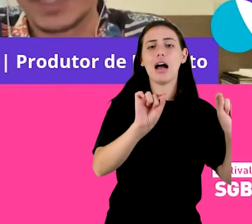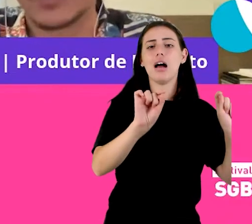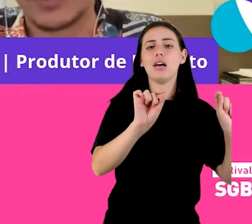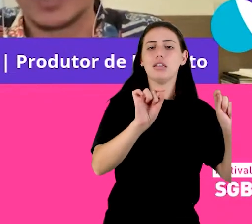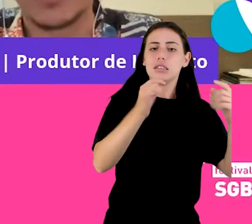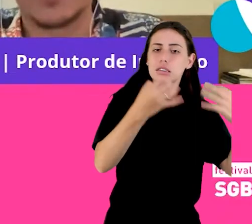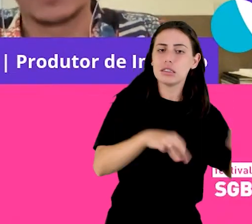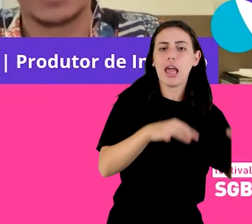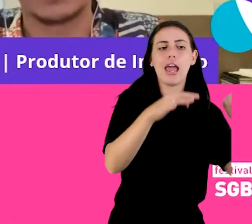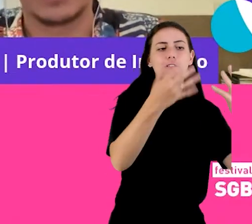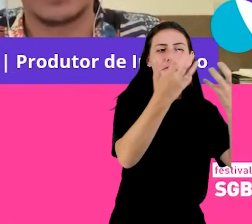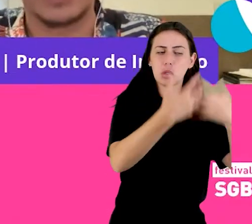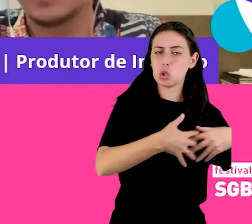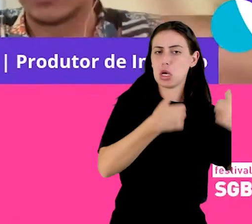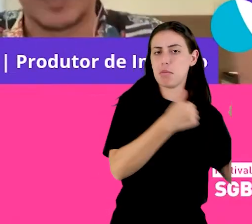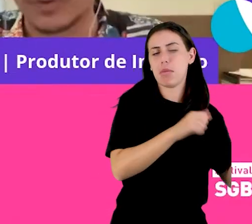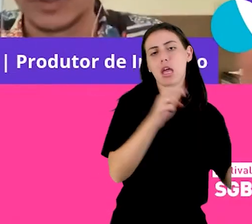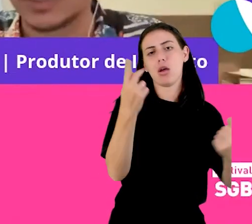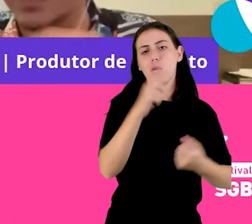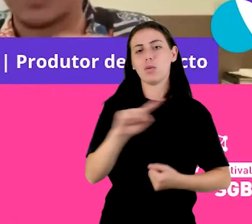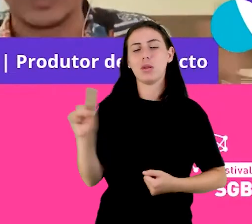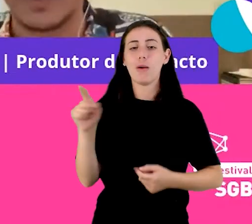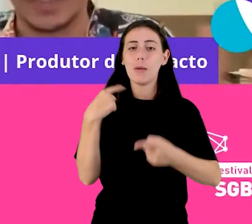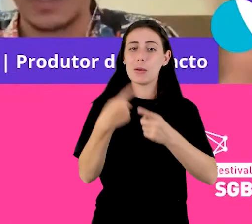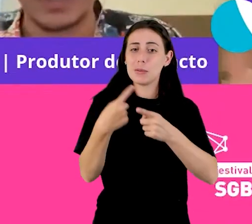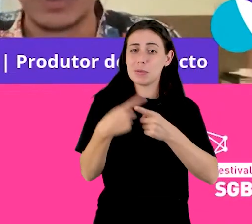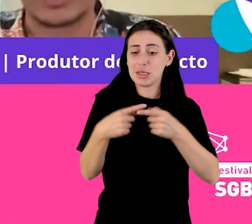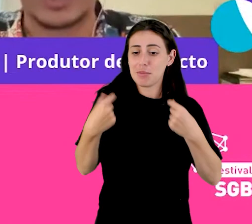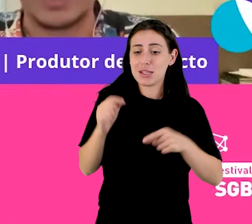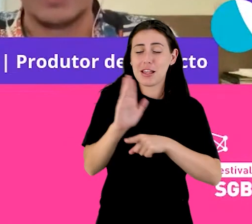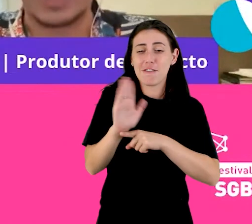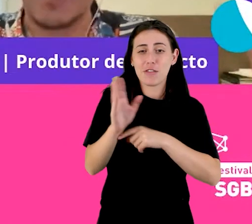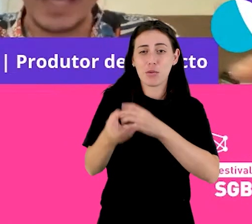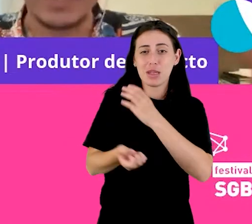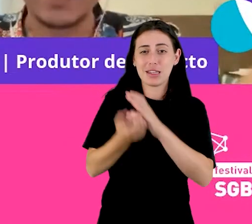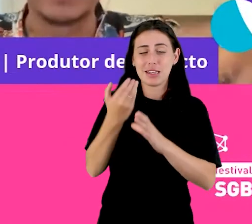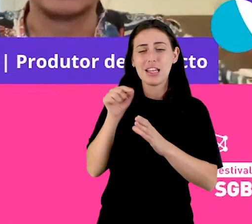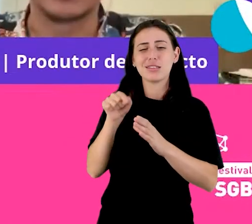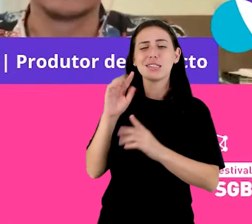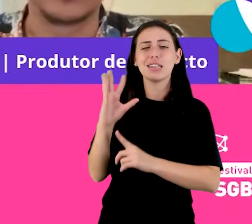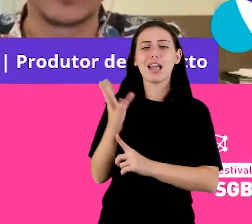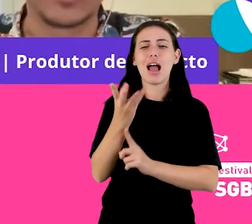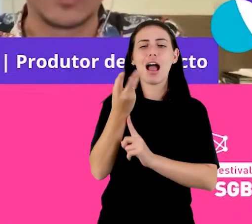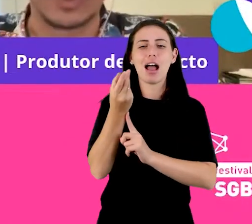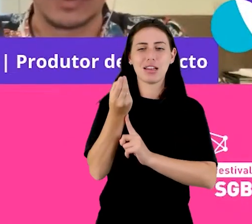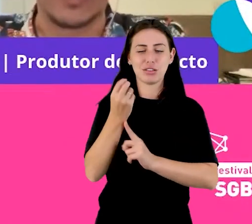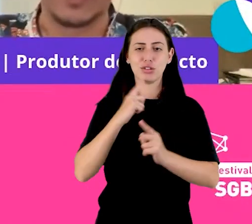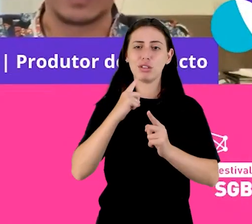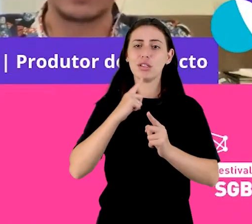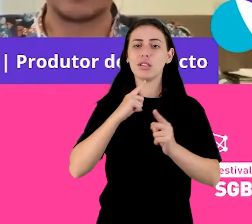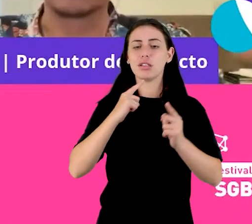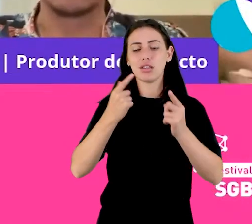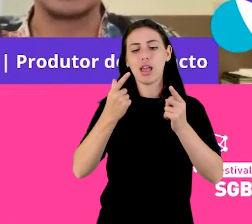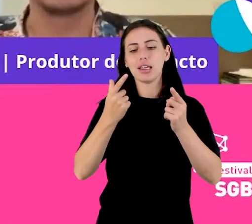filme, continue sendo uma obra de arte e tenha seus pontos e suas limitações também de onde está lá. A campanha expande o conteúdo do filme,